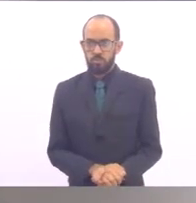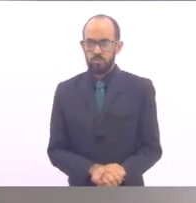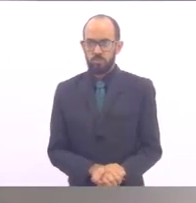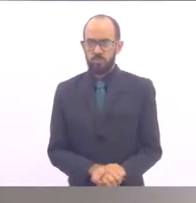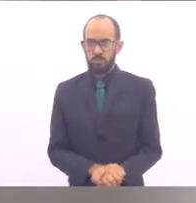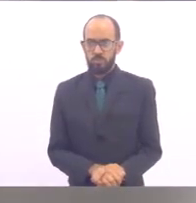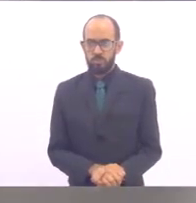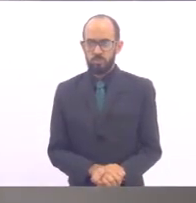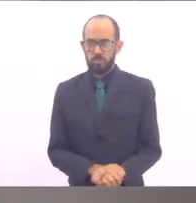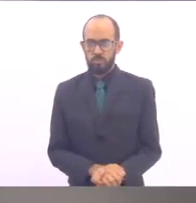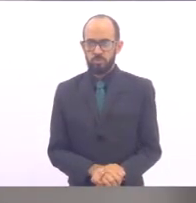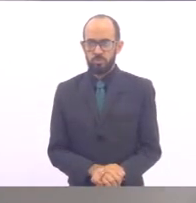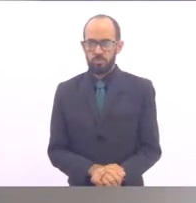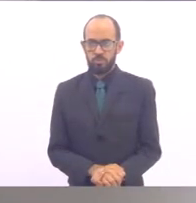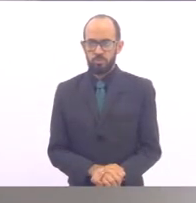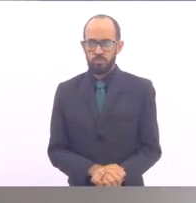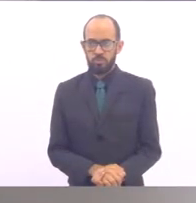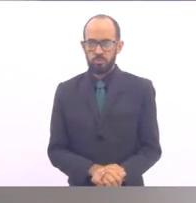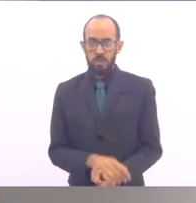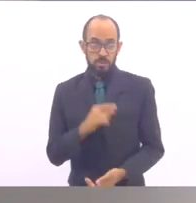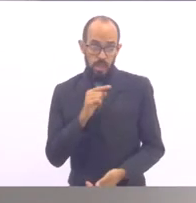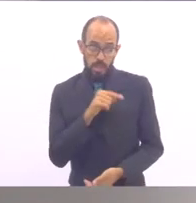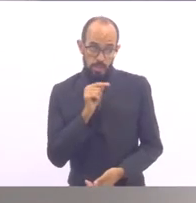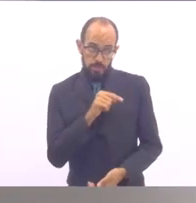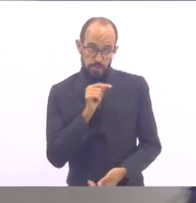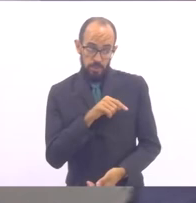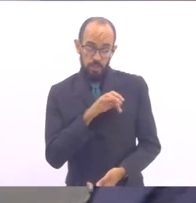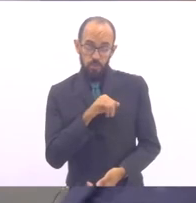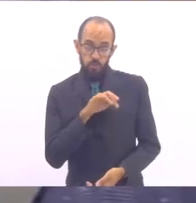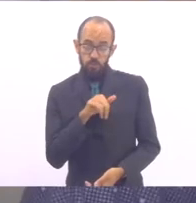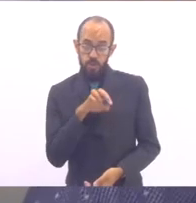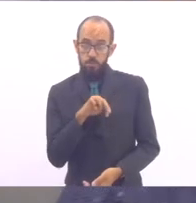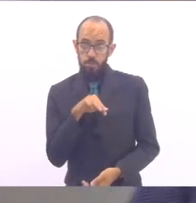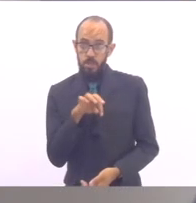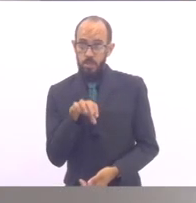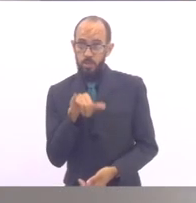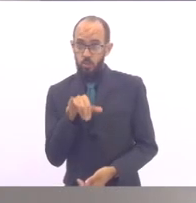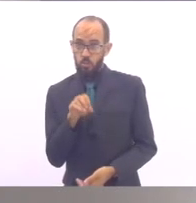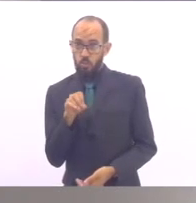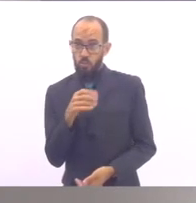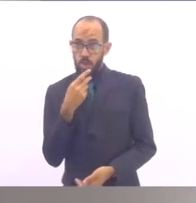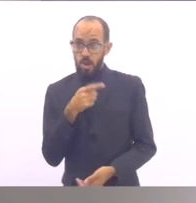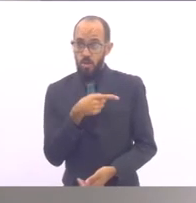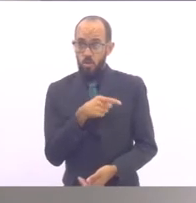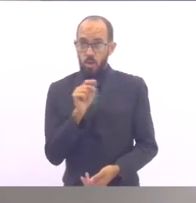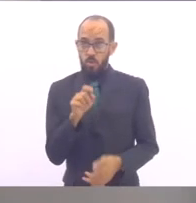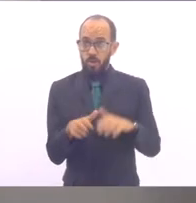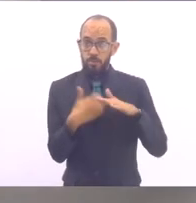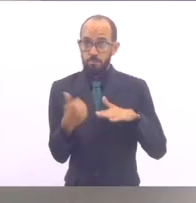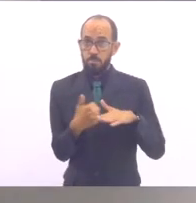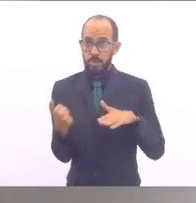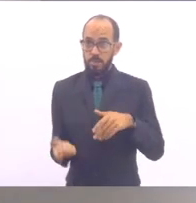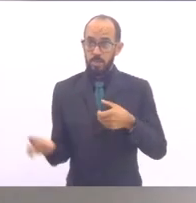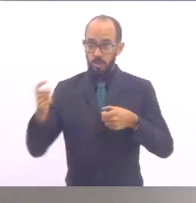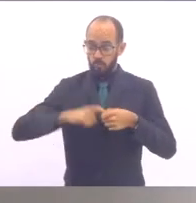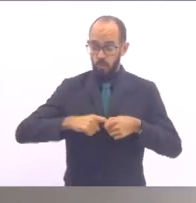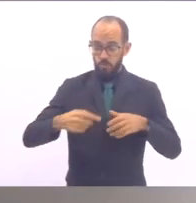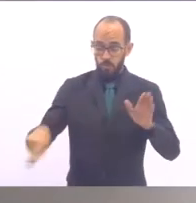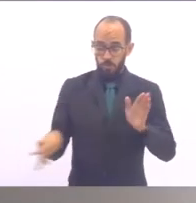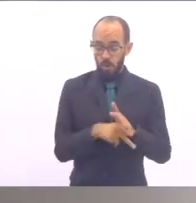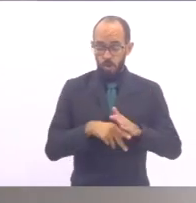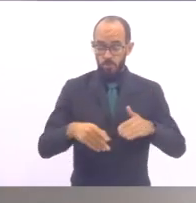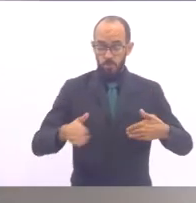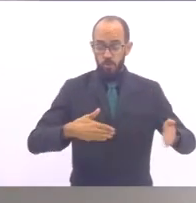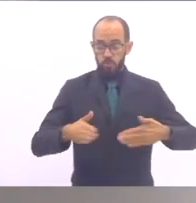80% vai para a Não, mas essas daí que eles estão dizendo, que o Firmino está dizendo, é aquelas que a empresa está trazendo de volta para o circuito